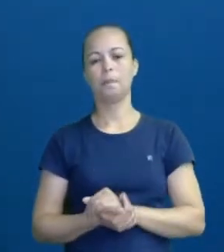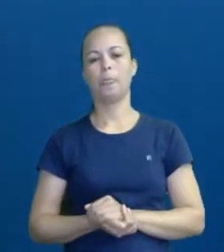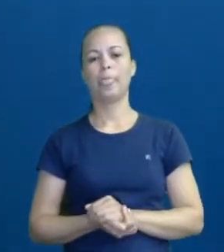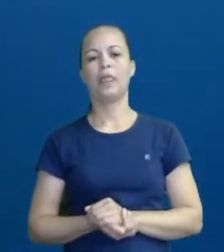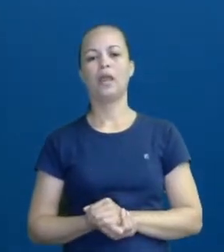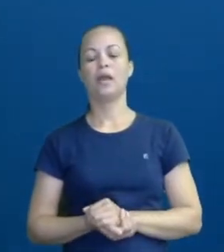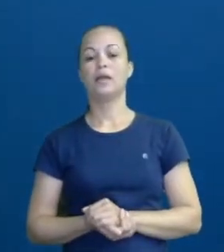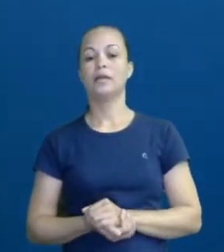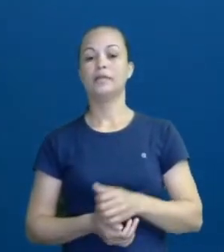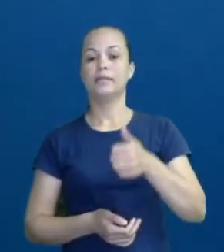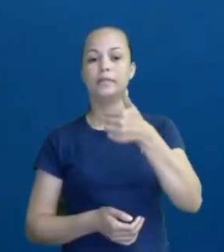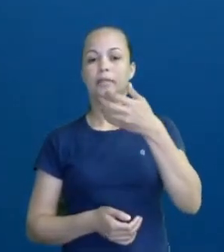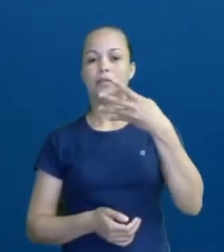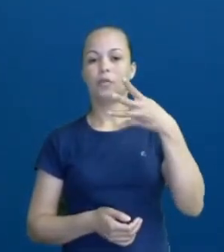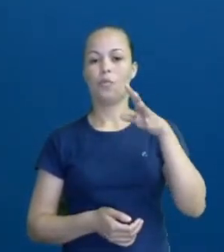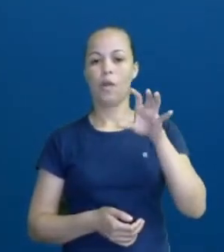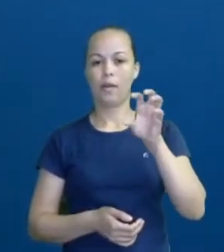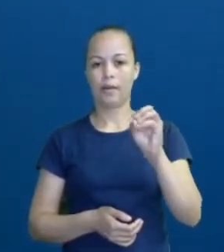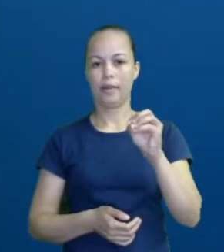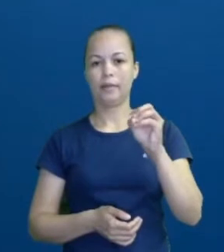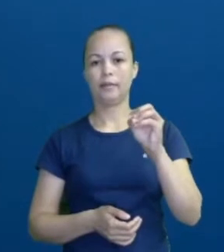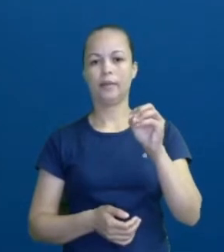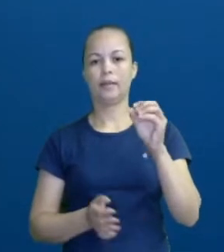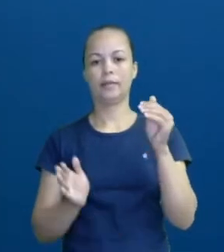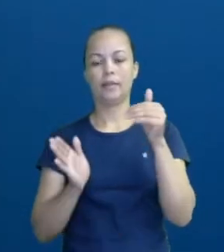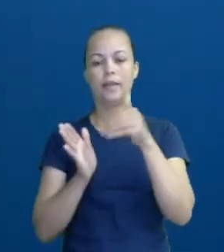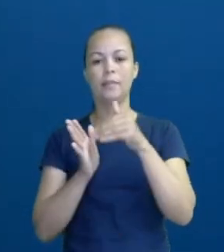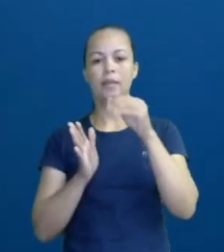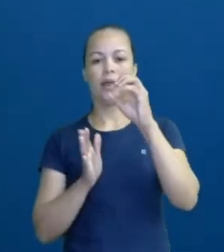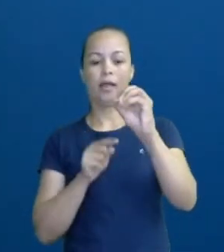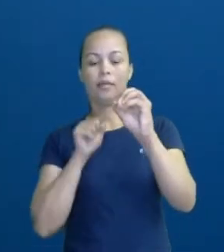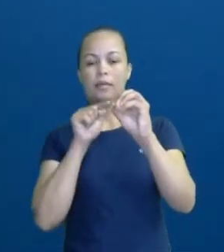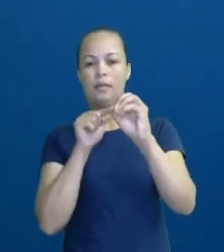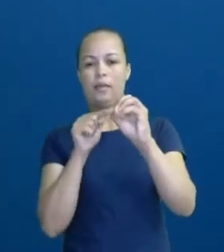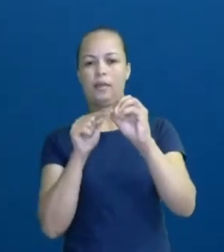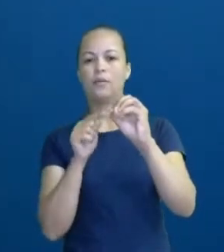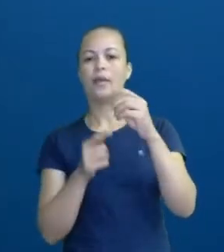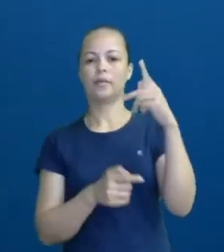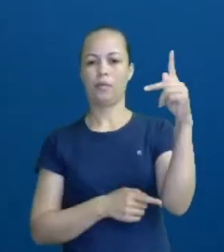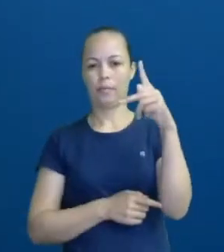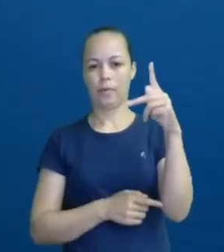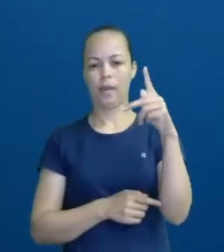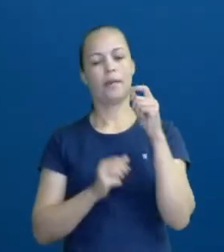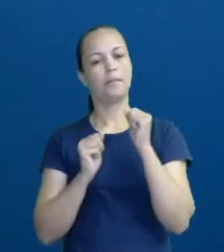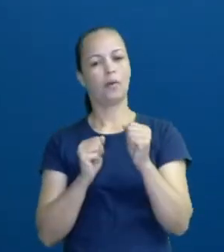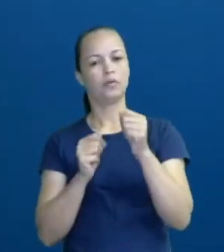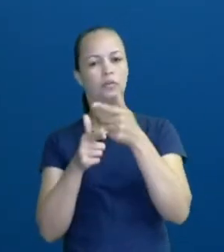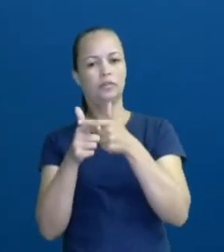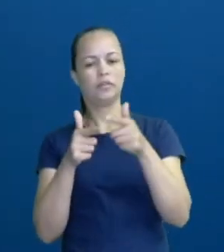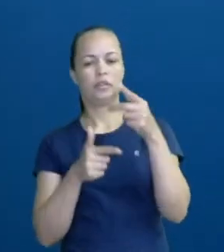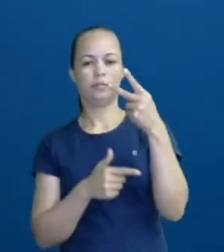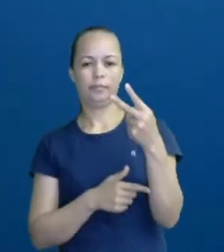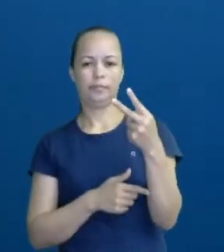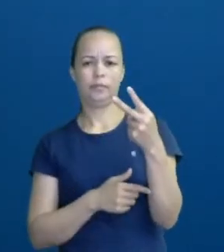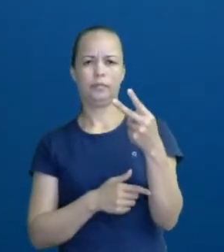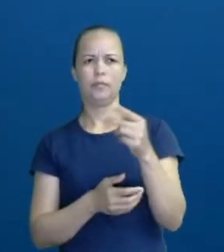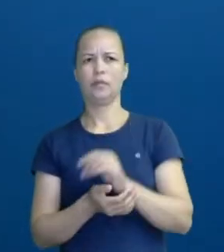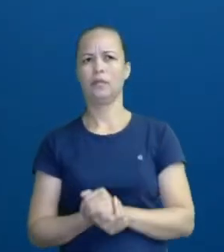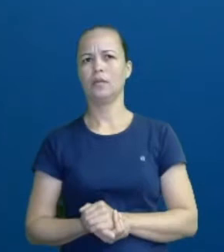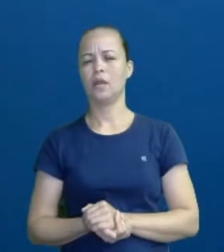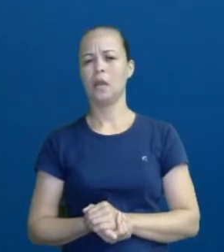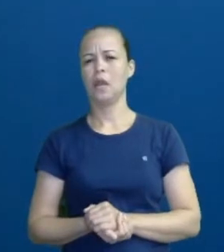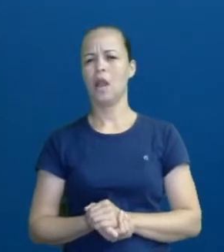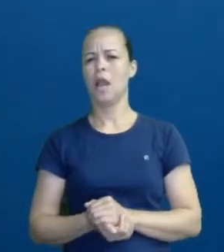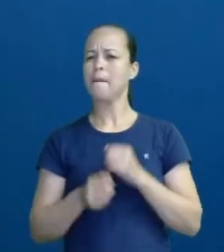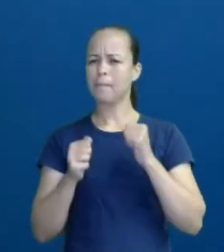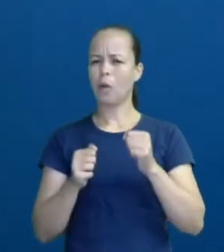140 termina com 0, então é um número par. Se é par, posso dividir por 2, tá certo? Mas, professora, eu posso